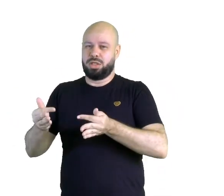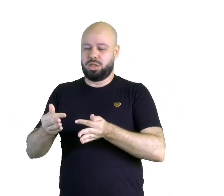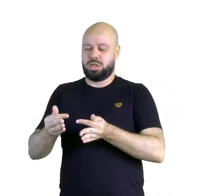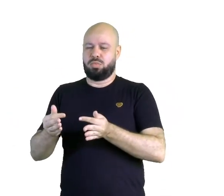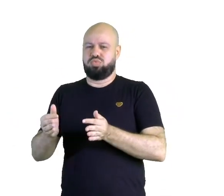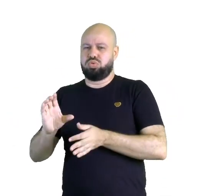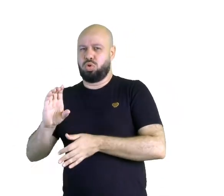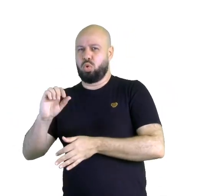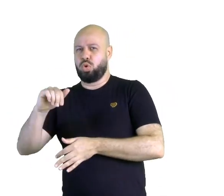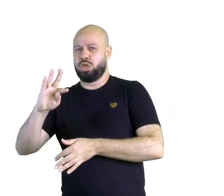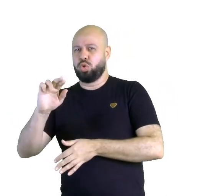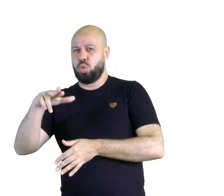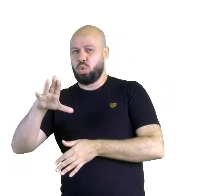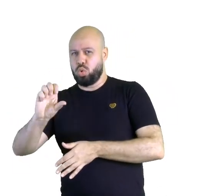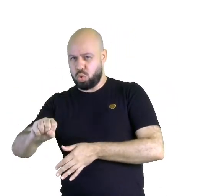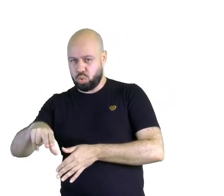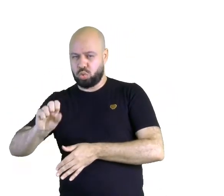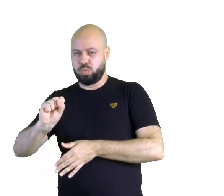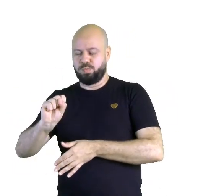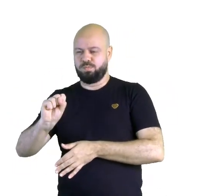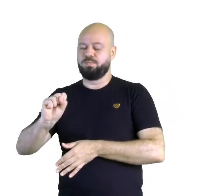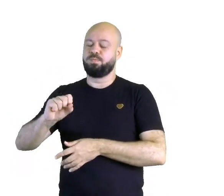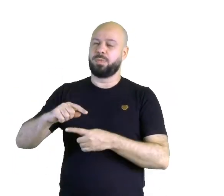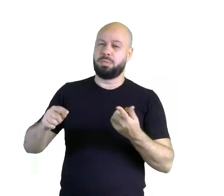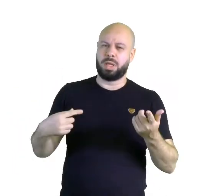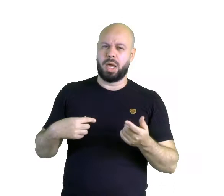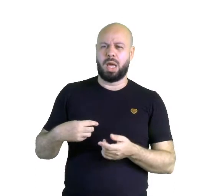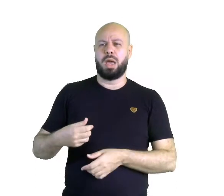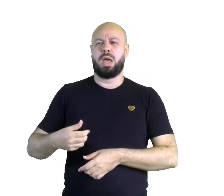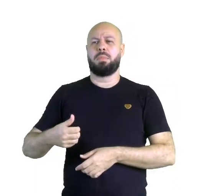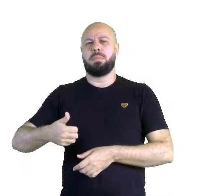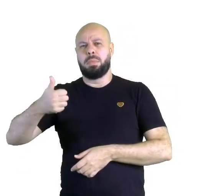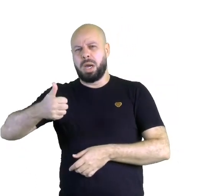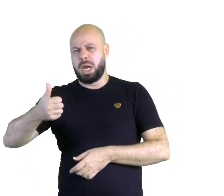na primeira pessoa do singular, eu